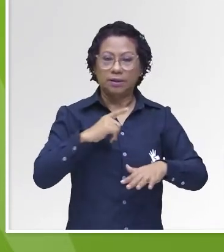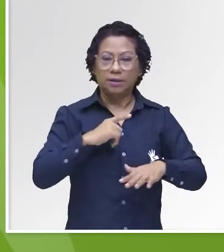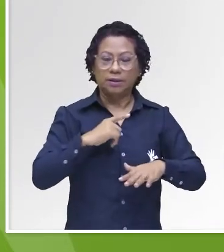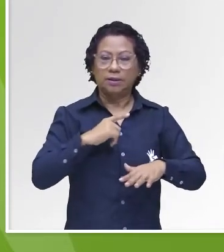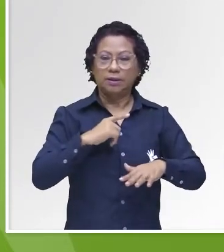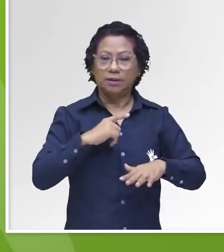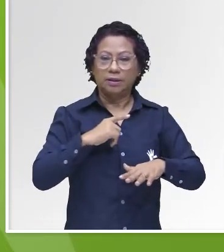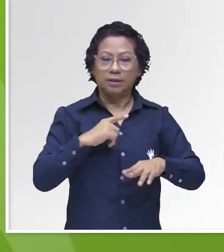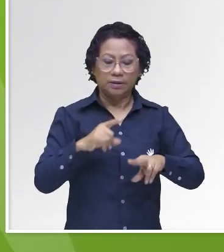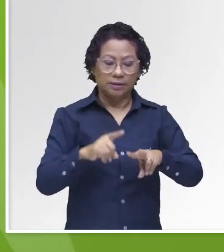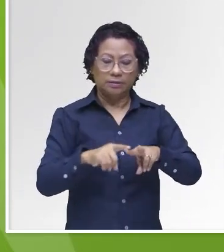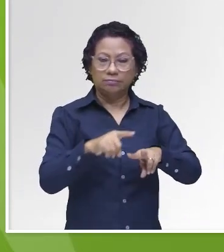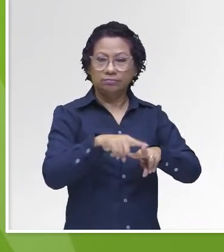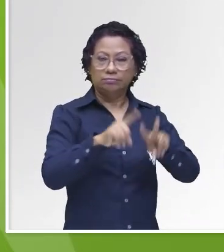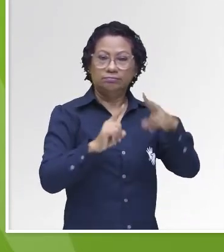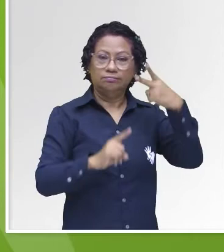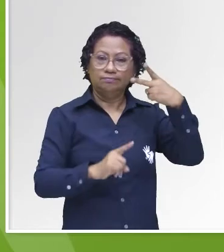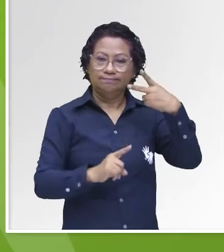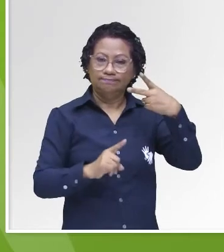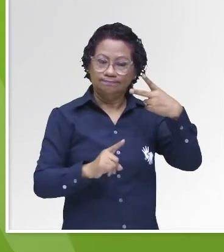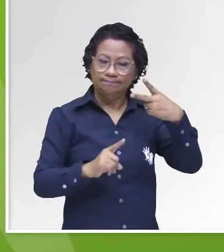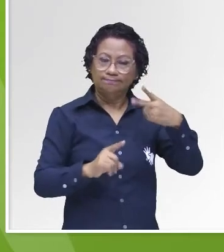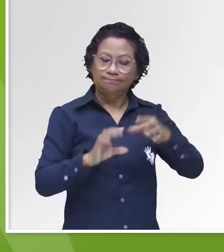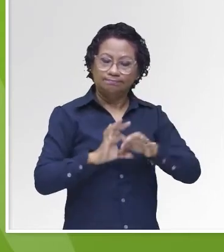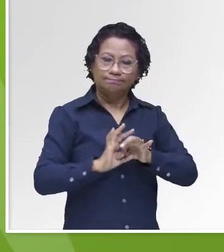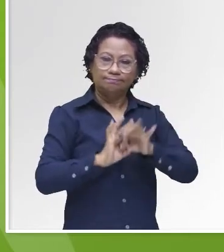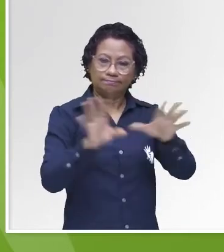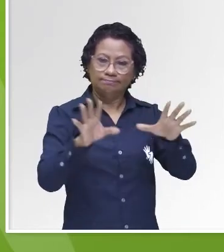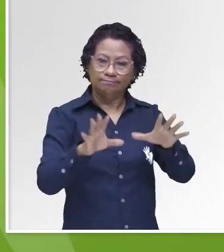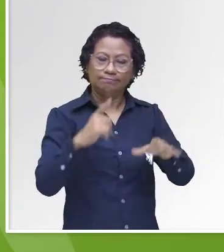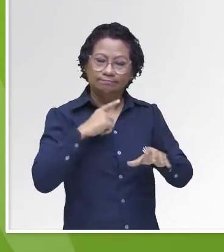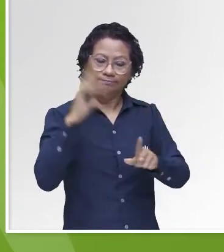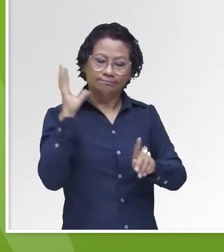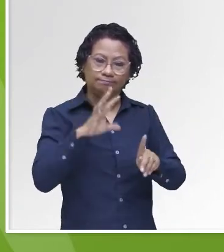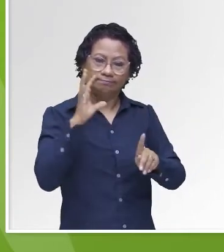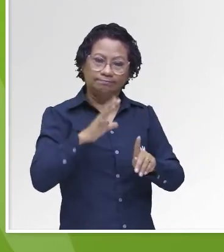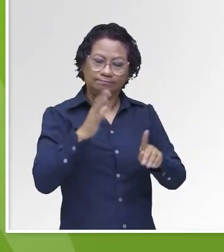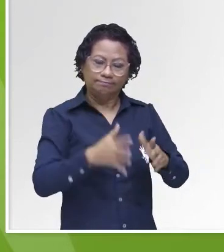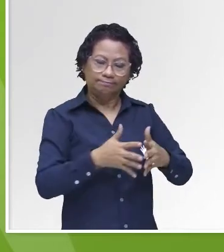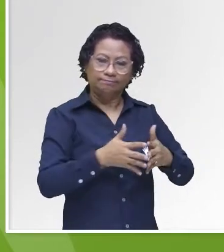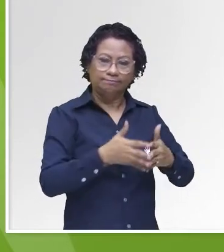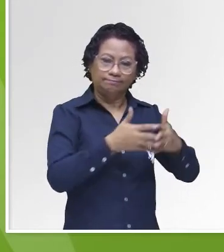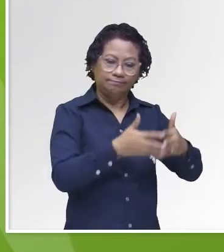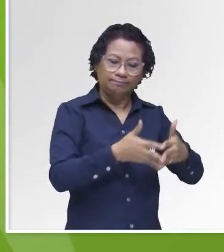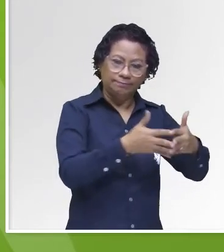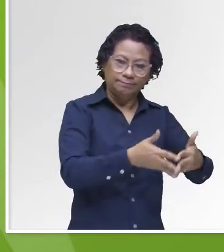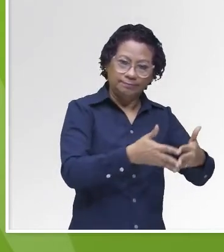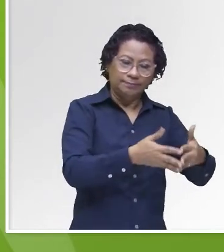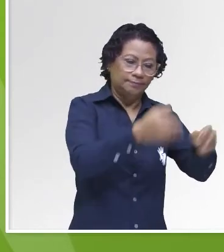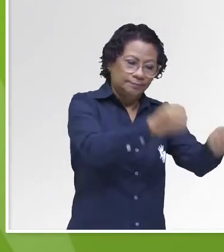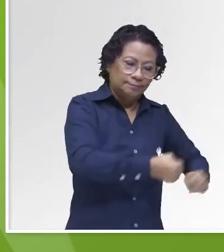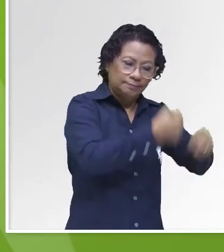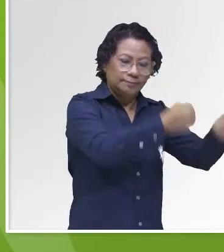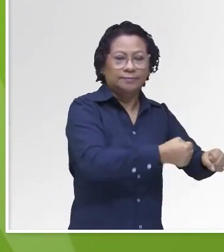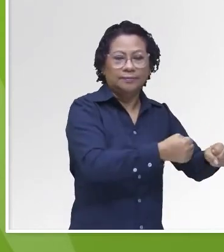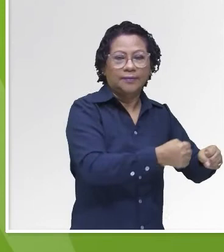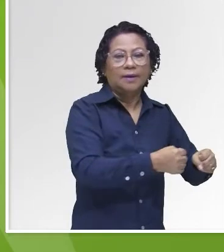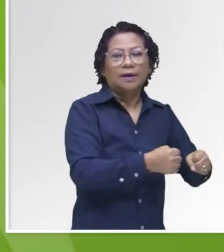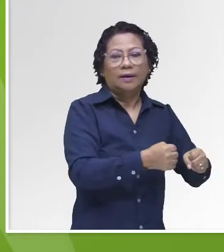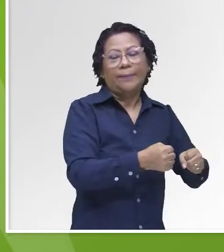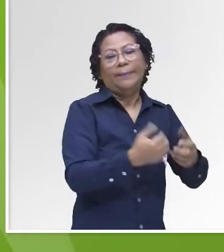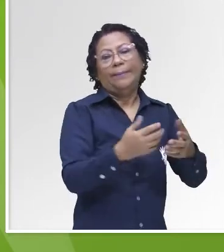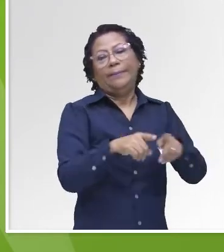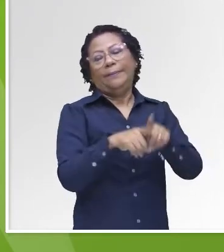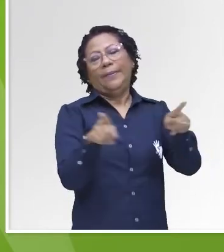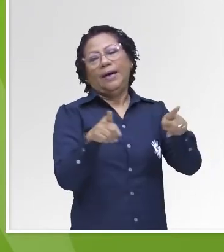maneira independente, tá certo? Eles vão influenciar o barco? Vão. A correnteza vai parar de correr porque o barco quer ir para o outro